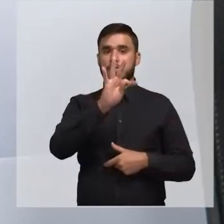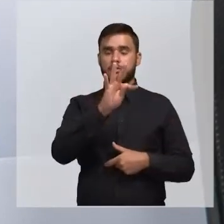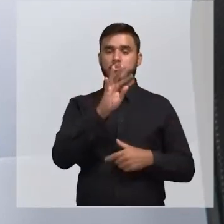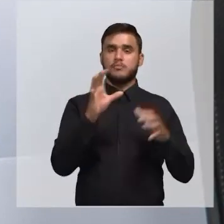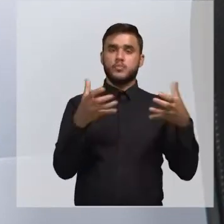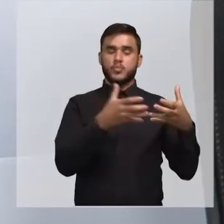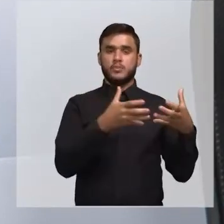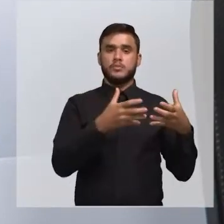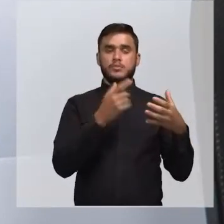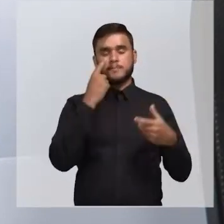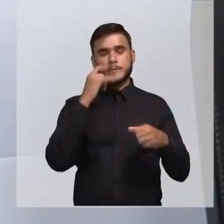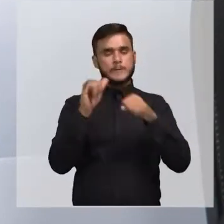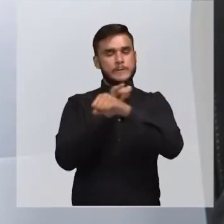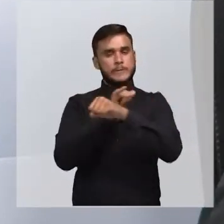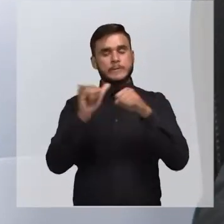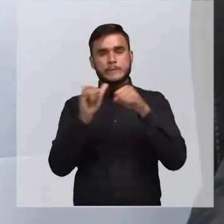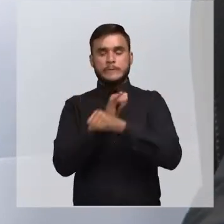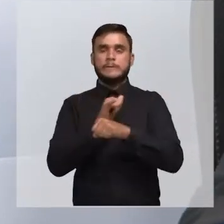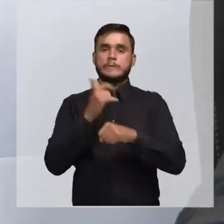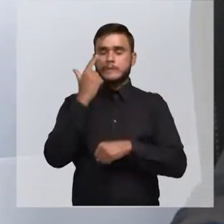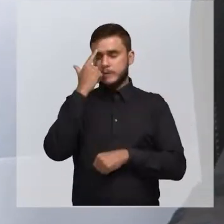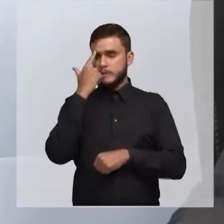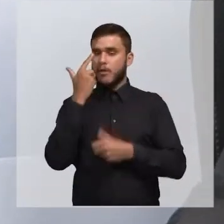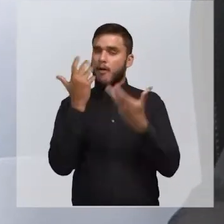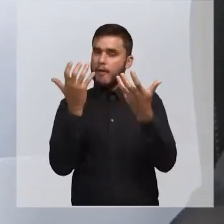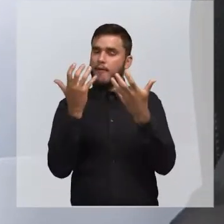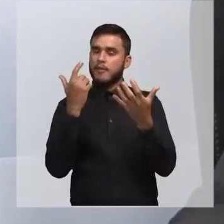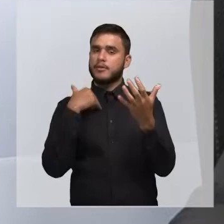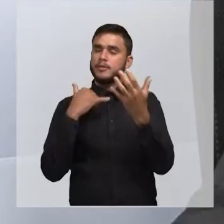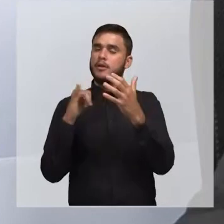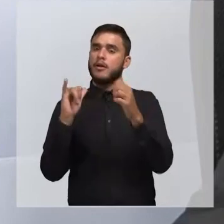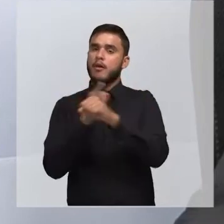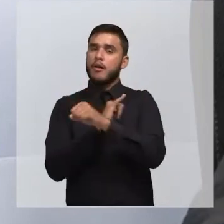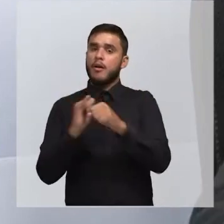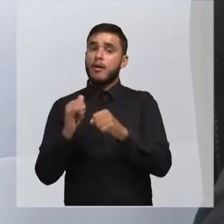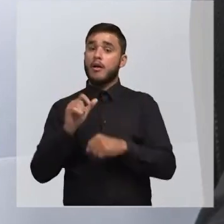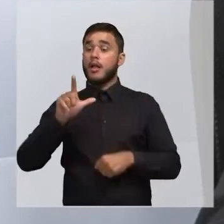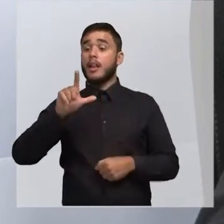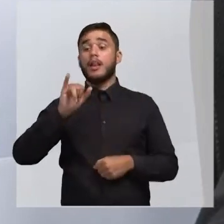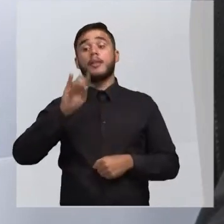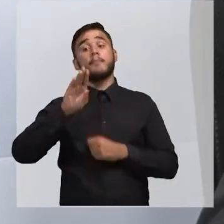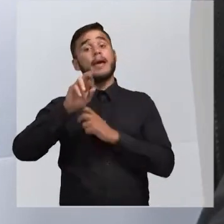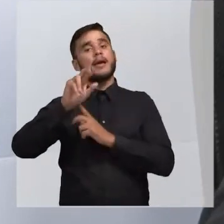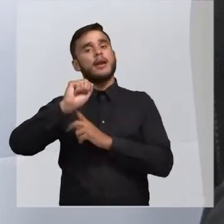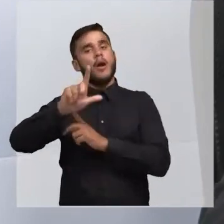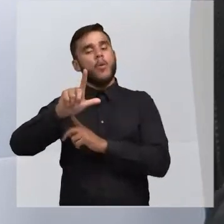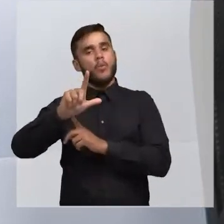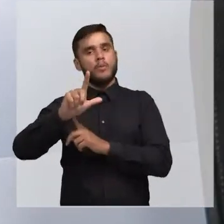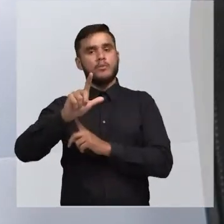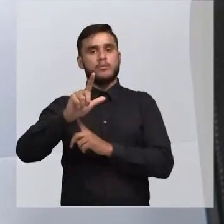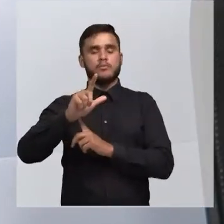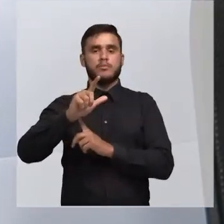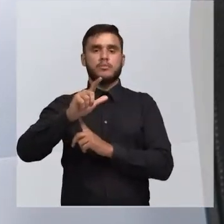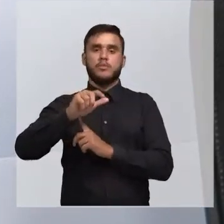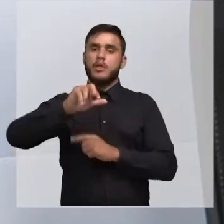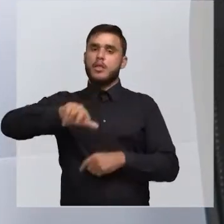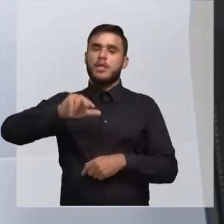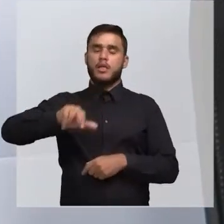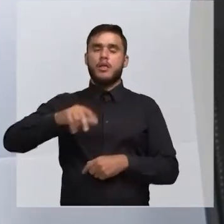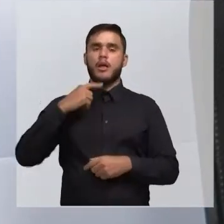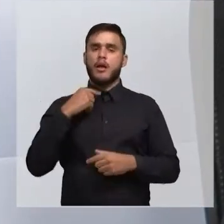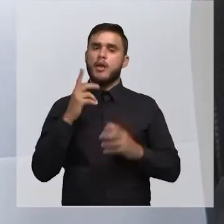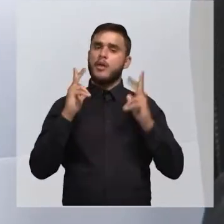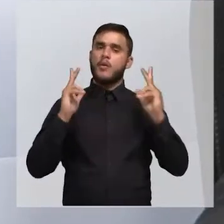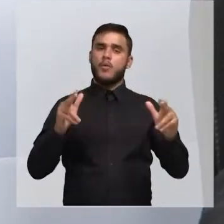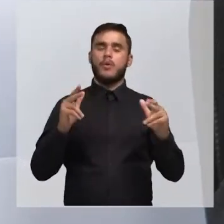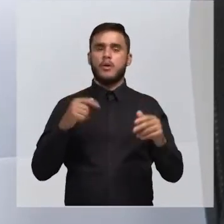querendo fazer uma engenharia difícil. Mas, ao mesmo tempo, ele quer trazer uma agenda liberal, mas não tão nefasta